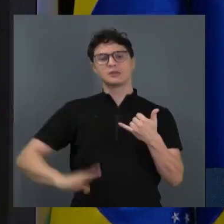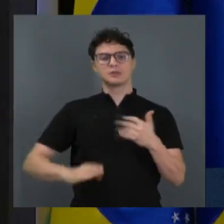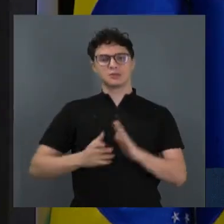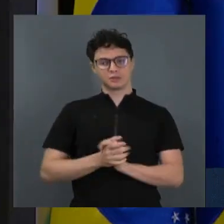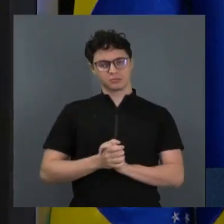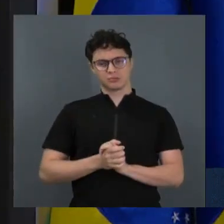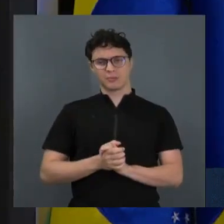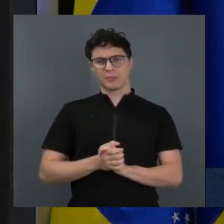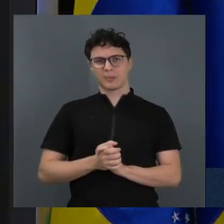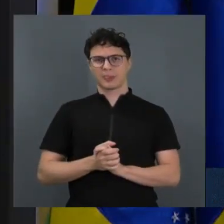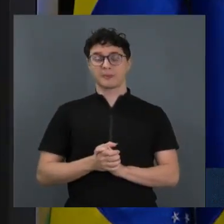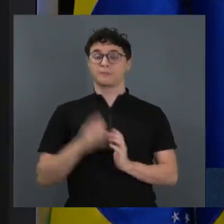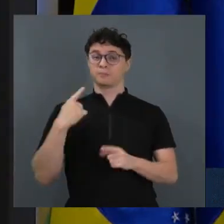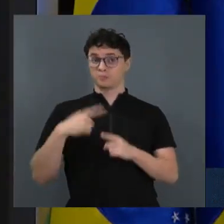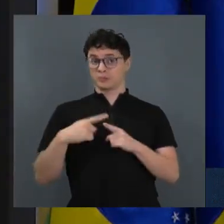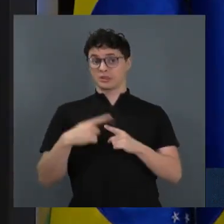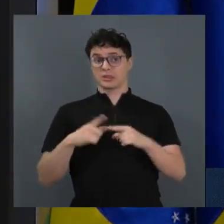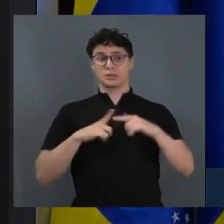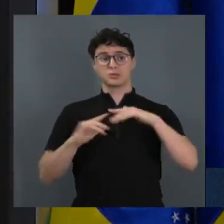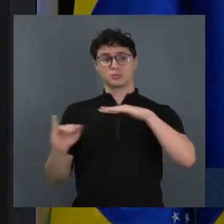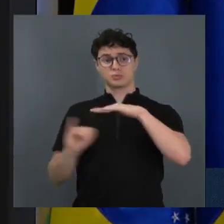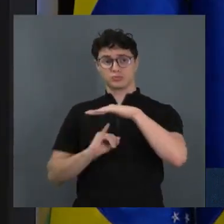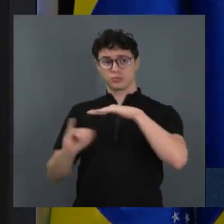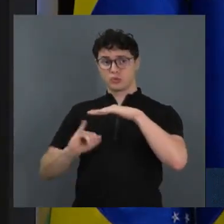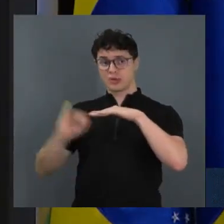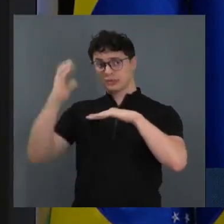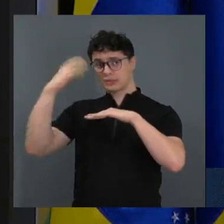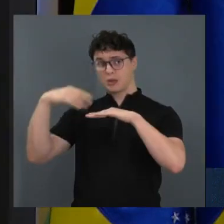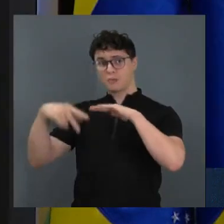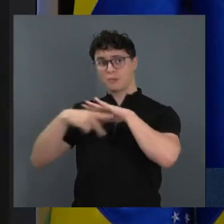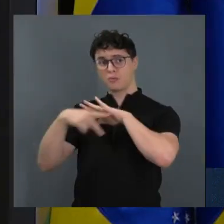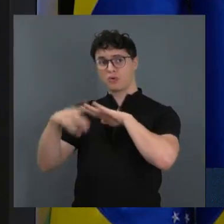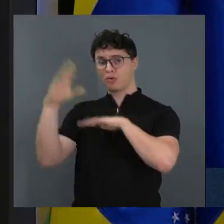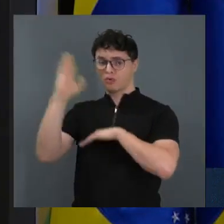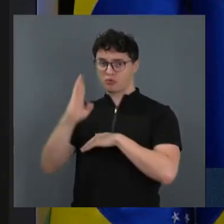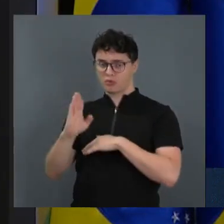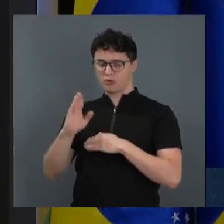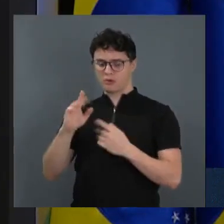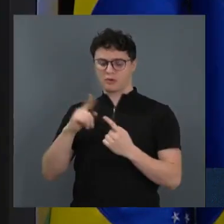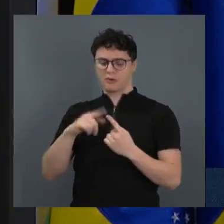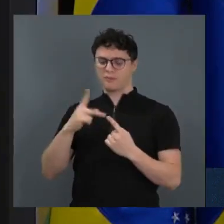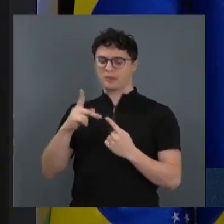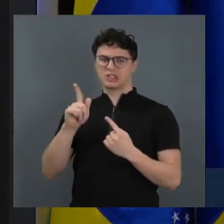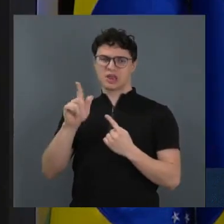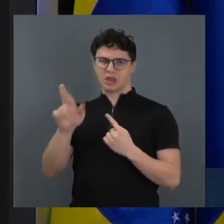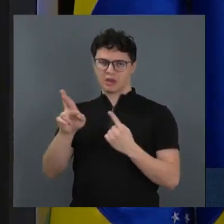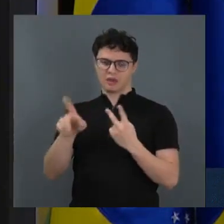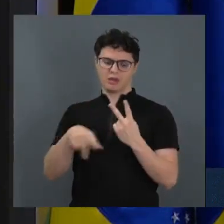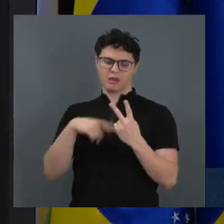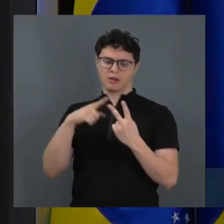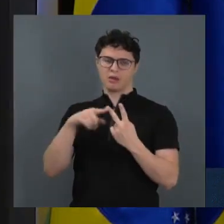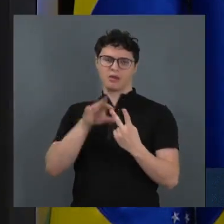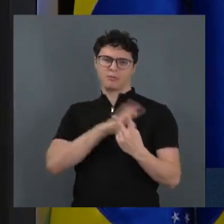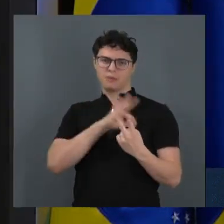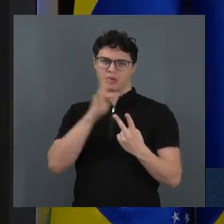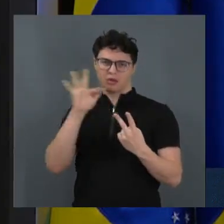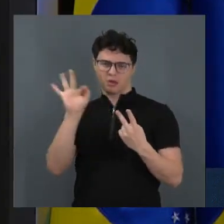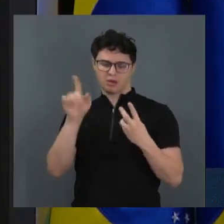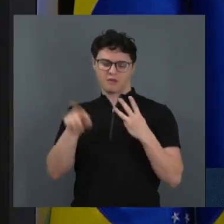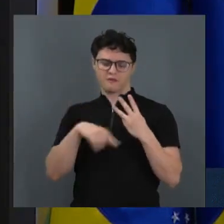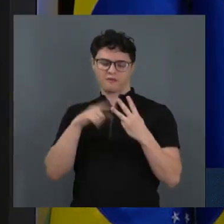Tanto é que instituições seríssimas da República, como PGR, Polícia